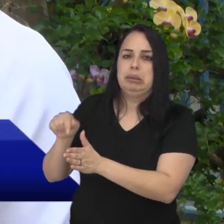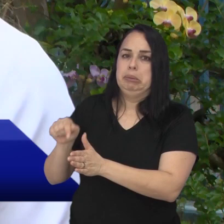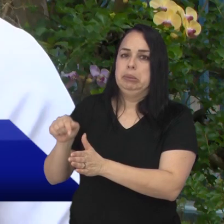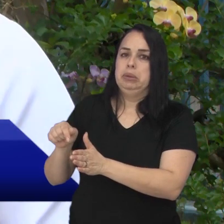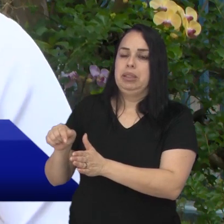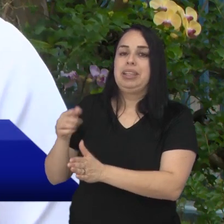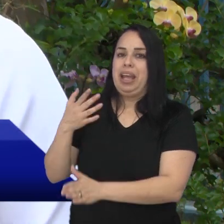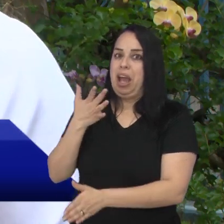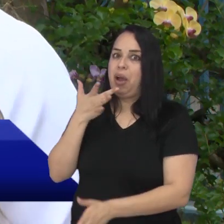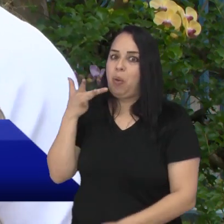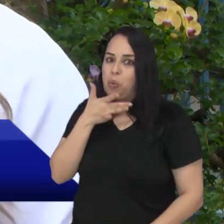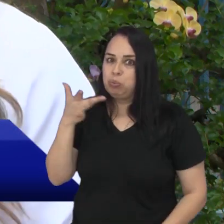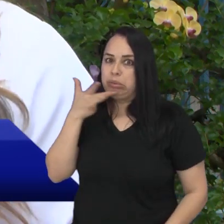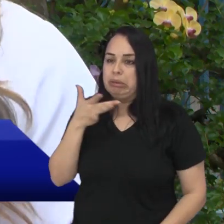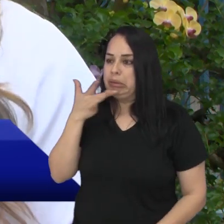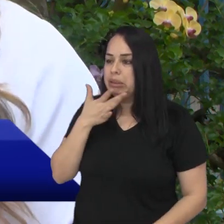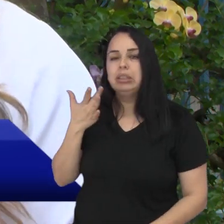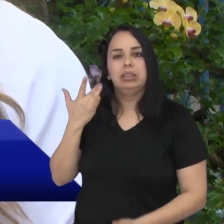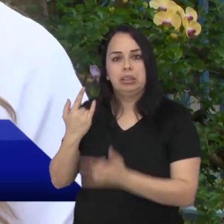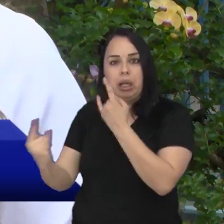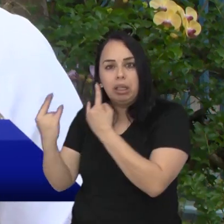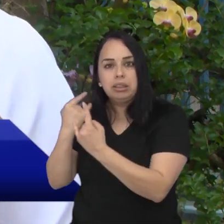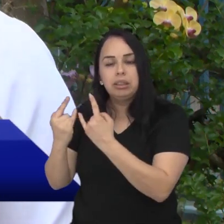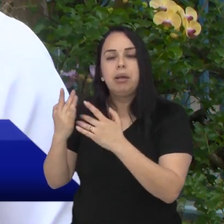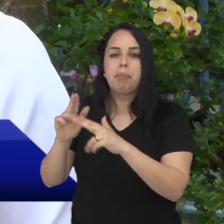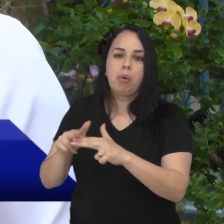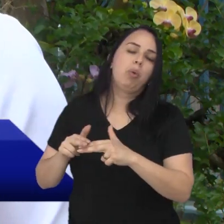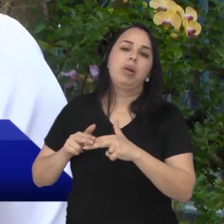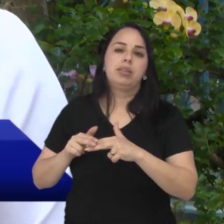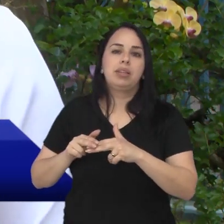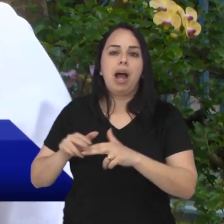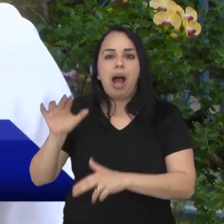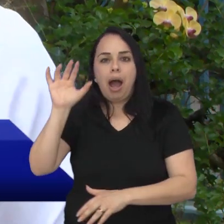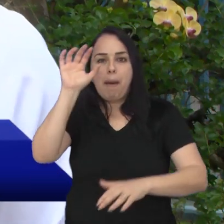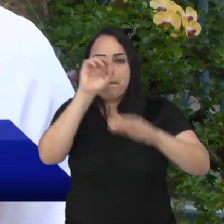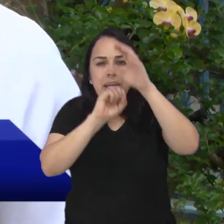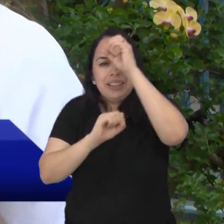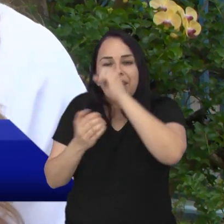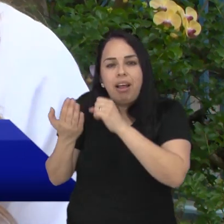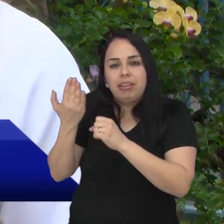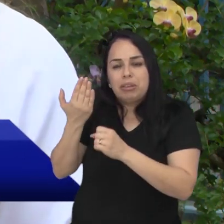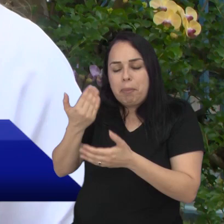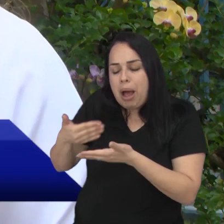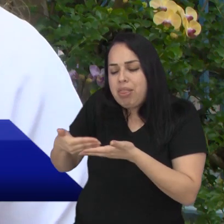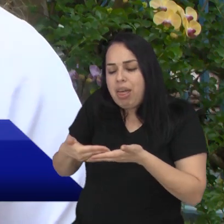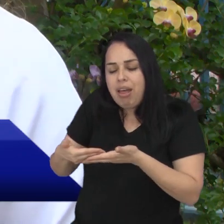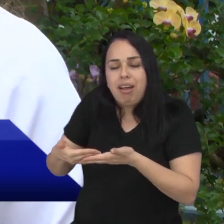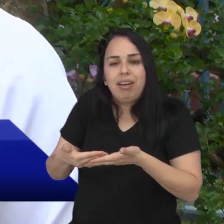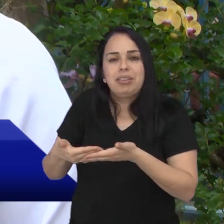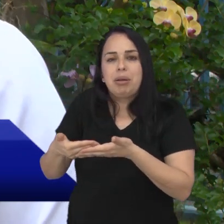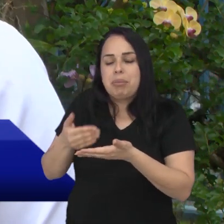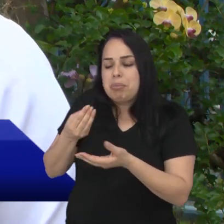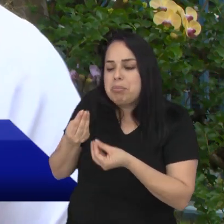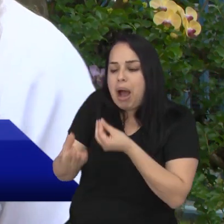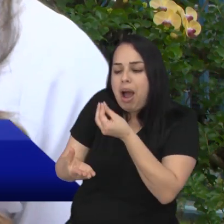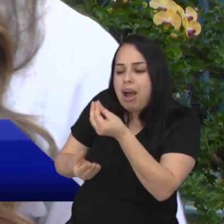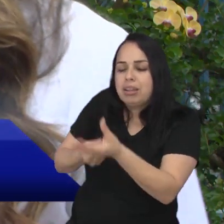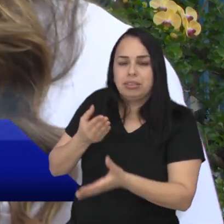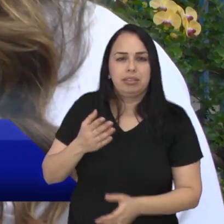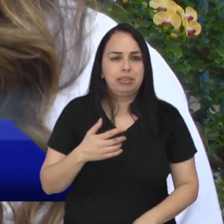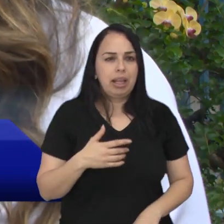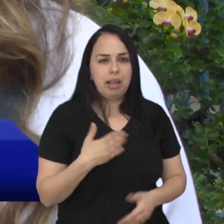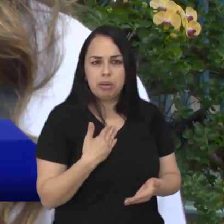são super atrativos para as crianças. Então, assim, é importante a educação que venha lá de berço, lá de pequenininho mesmo. Tem assim,